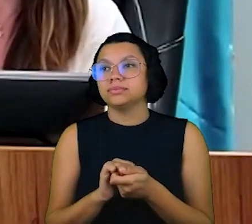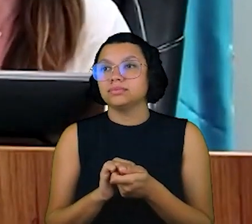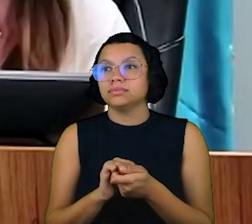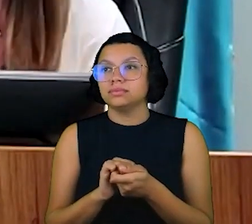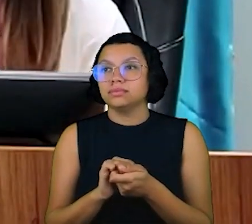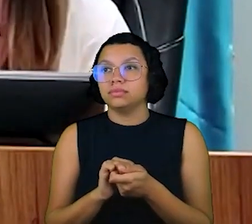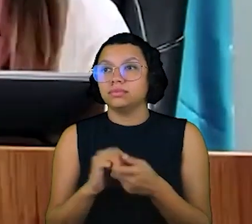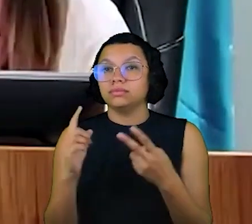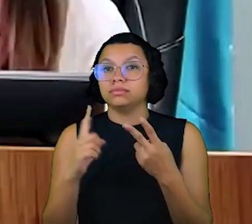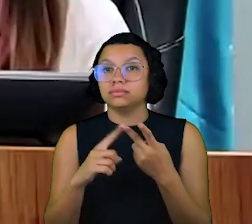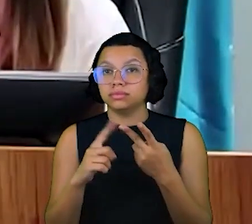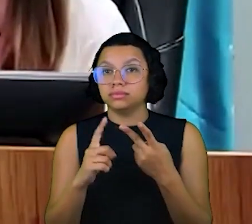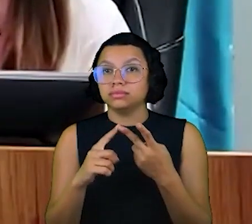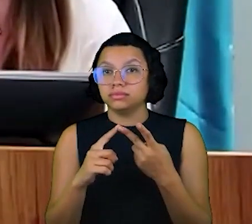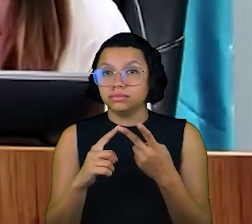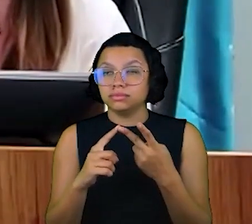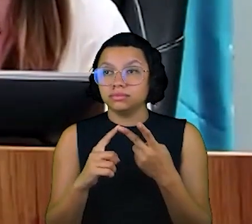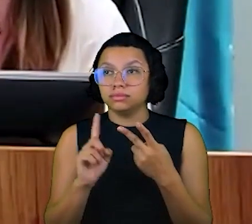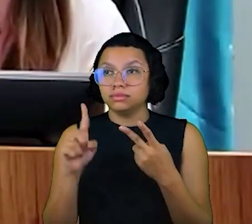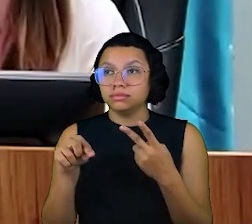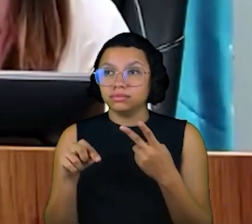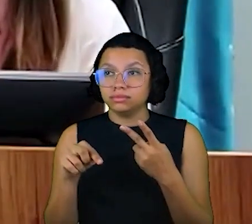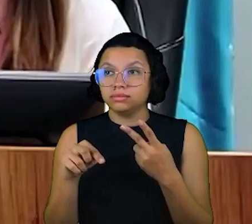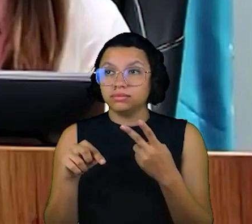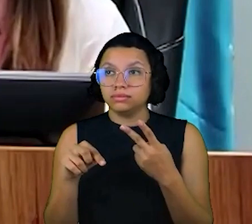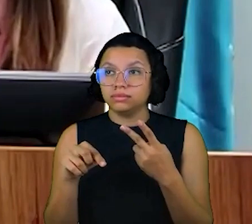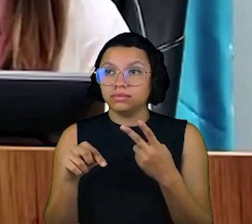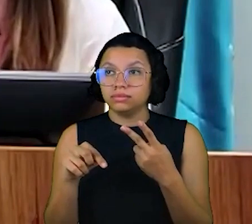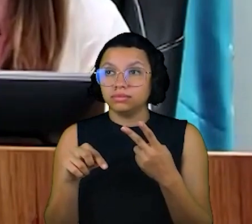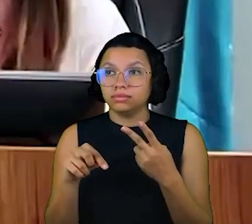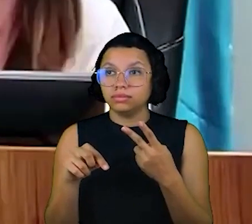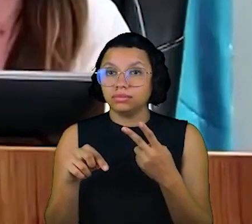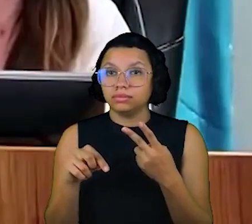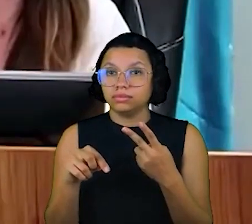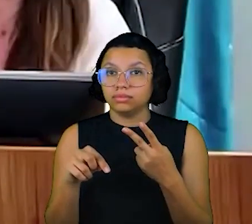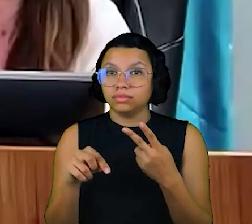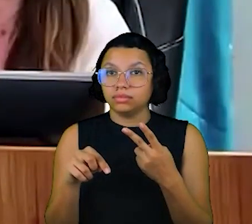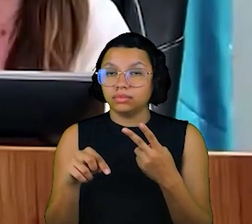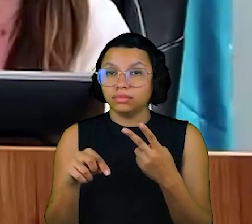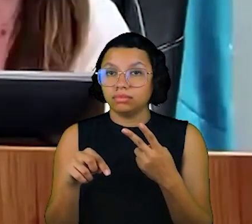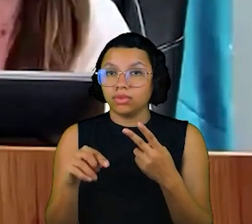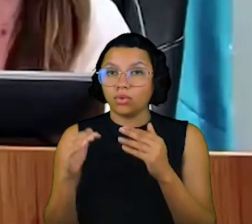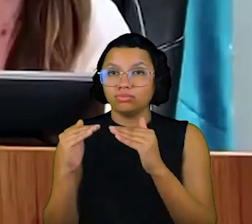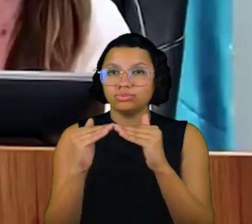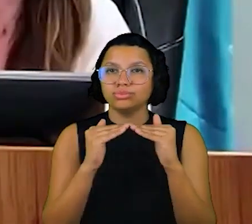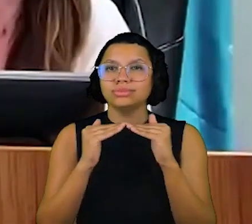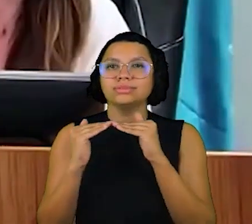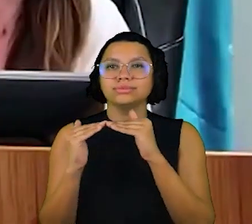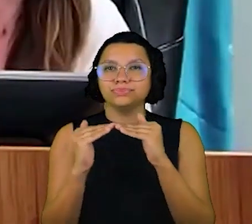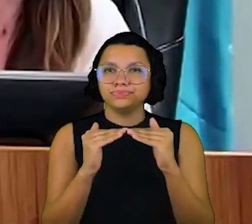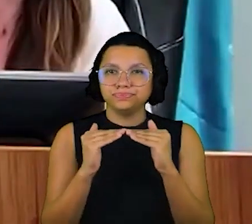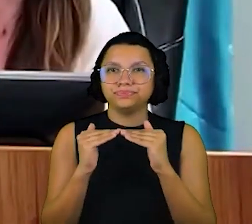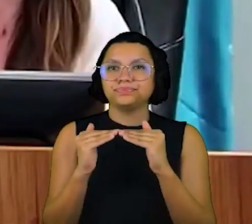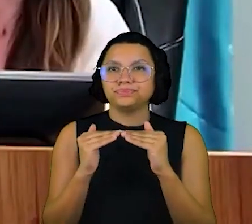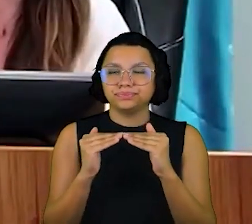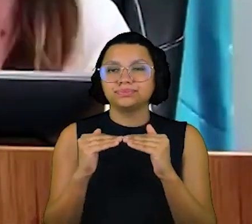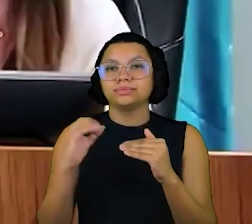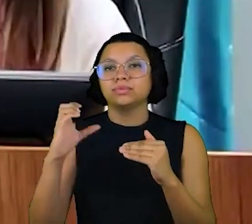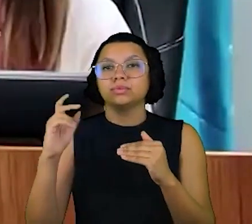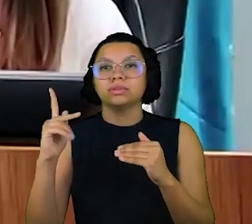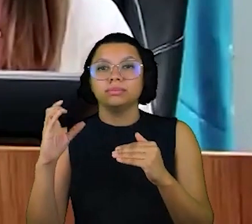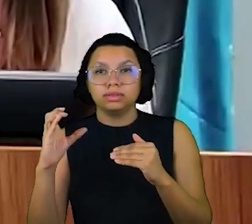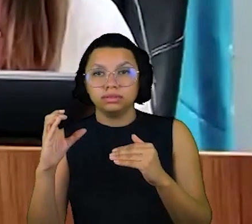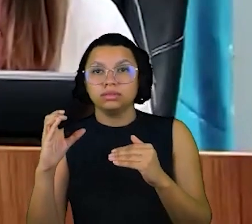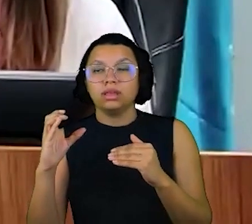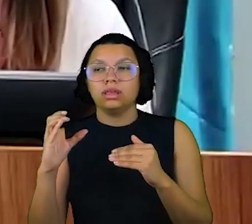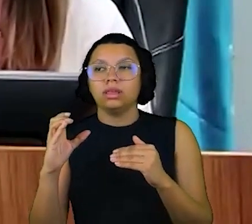conflito. Tá? E o segundo pilar é o da consensualidade. O Código